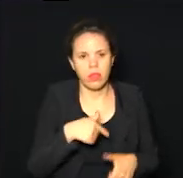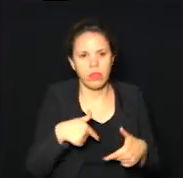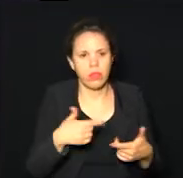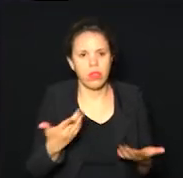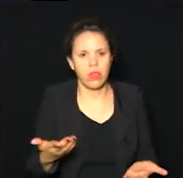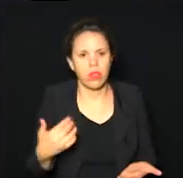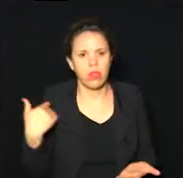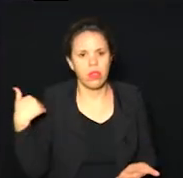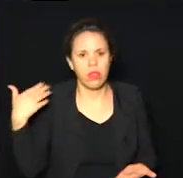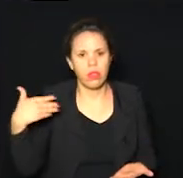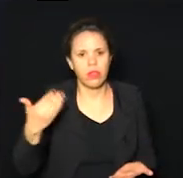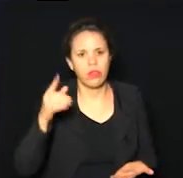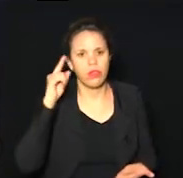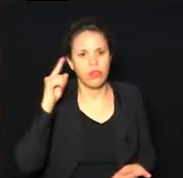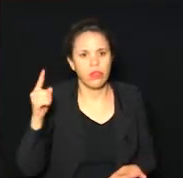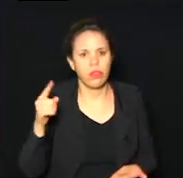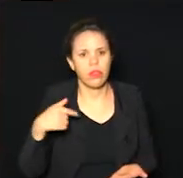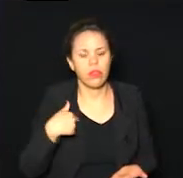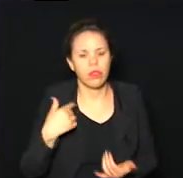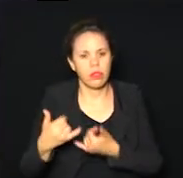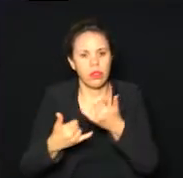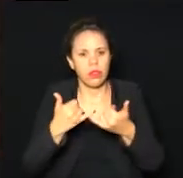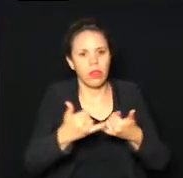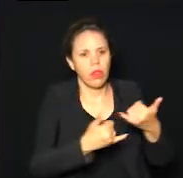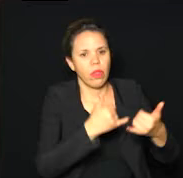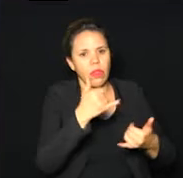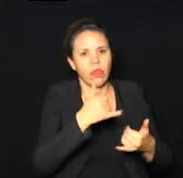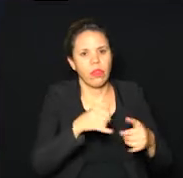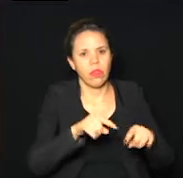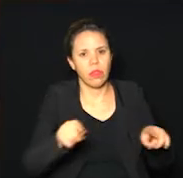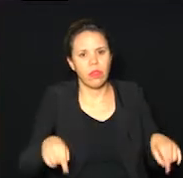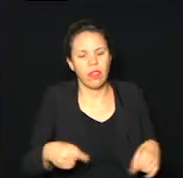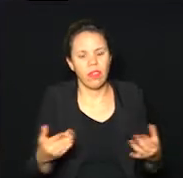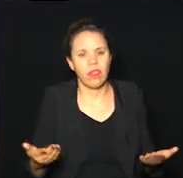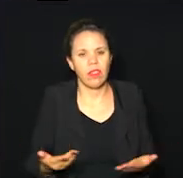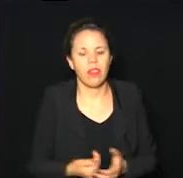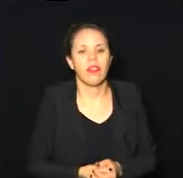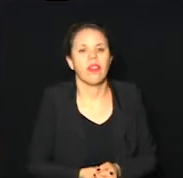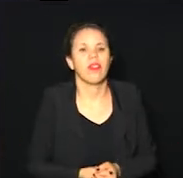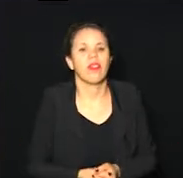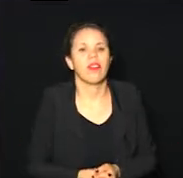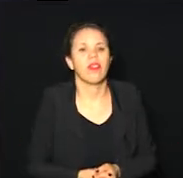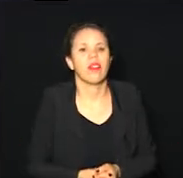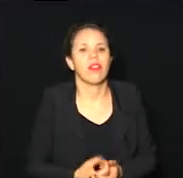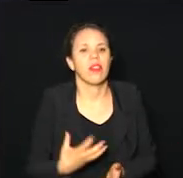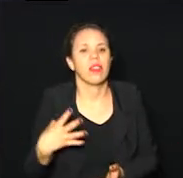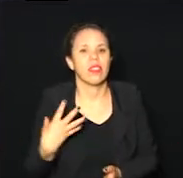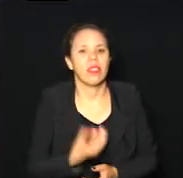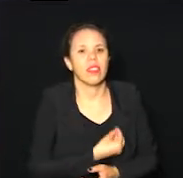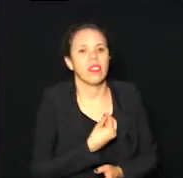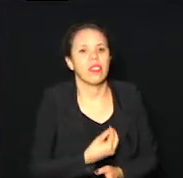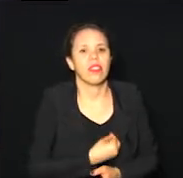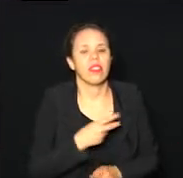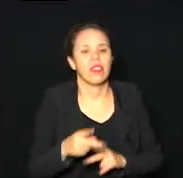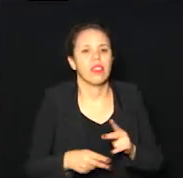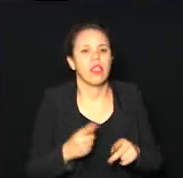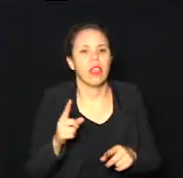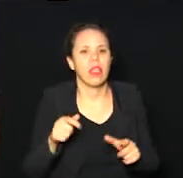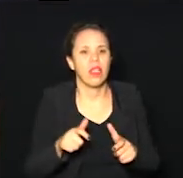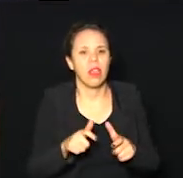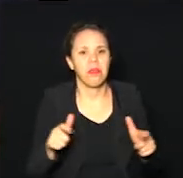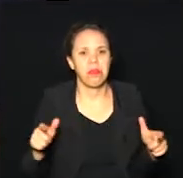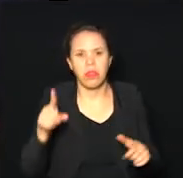já fomos menino um dia, nós brincávamos naquela sala onde hoje se salva vidas, e é um dos complexos